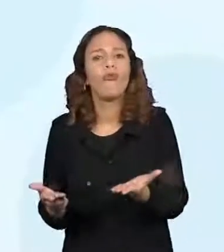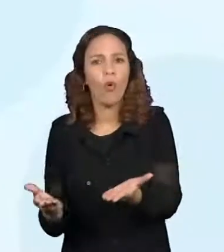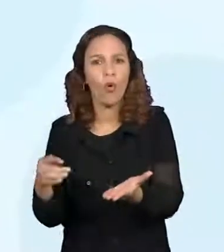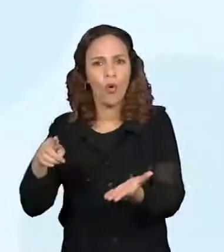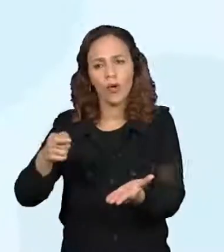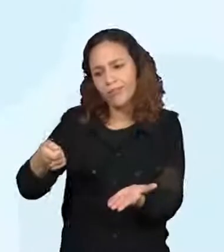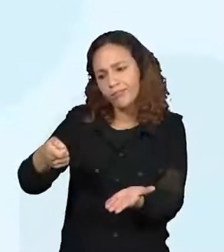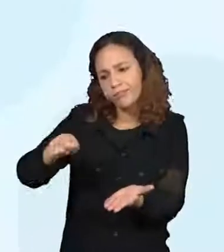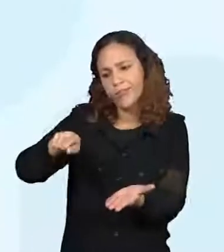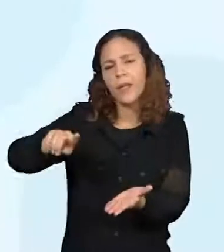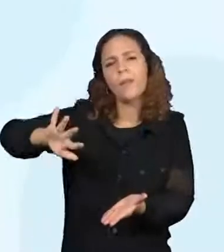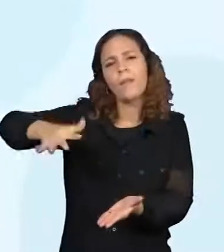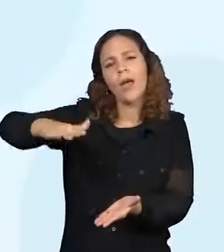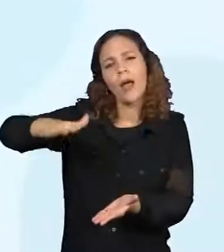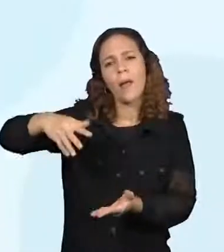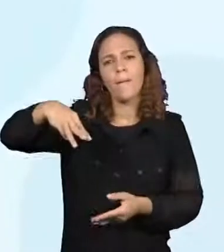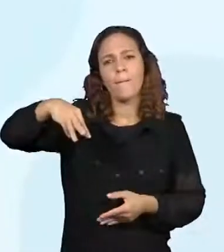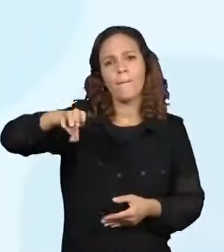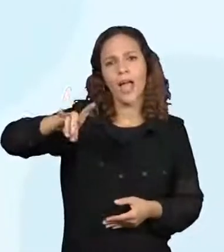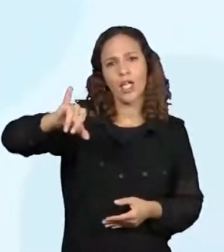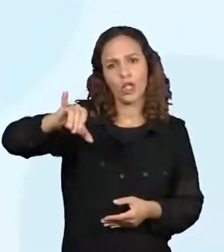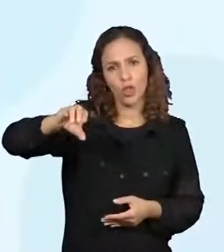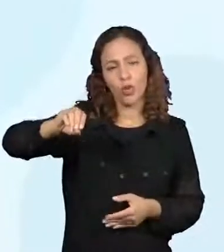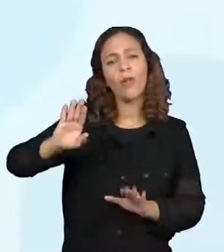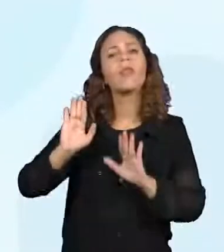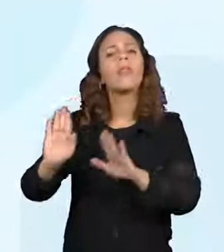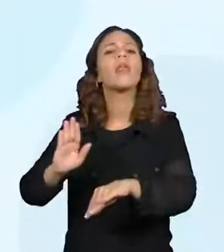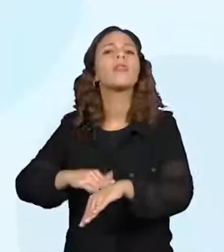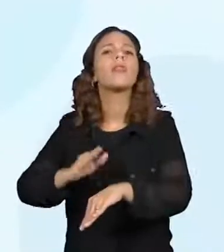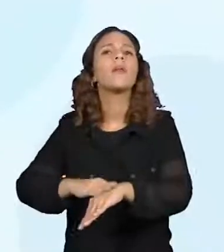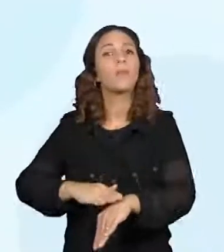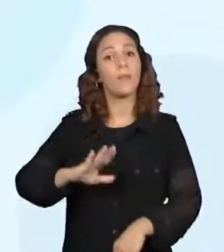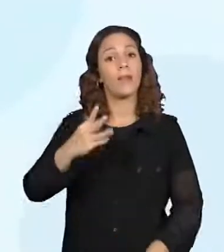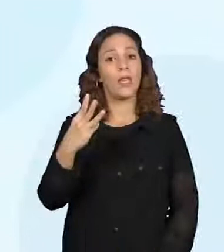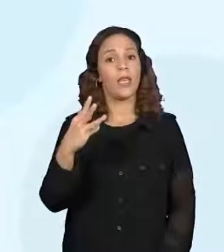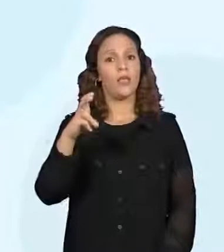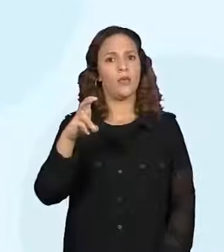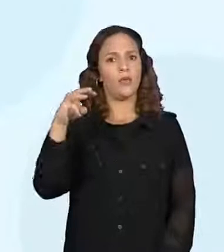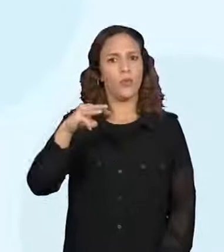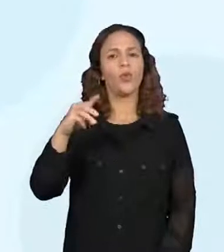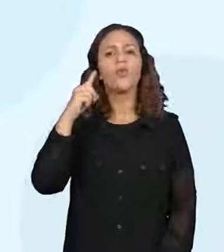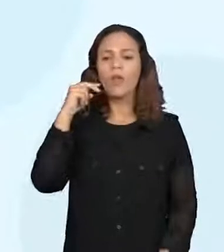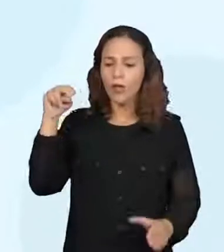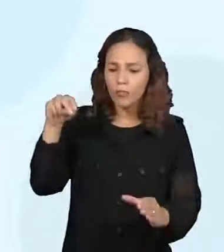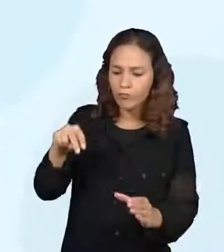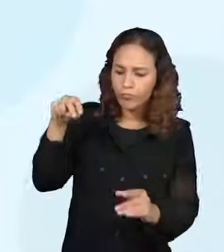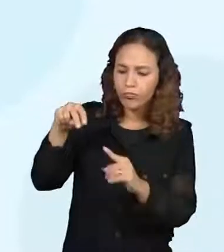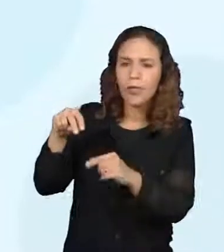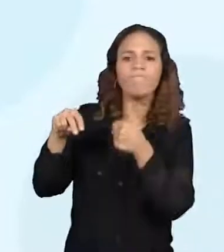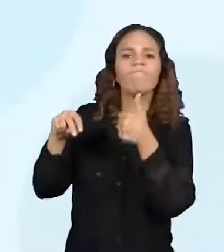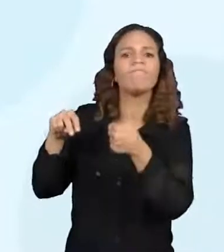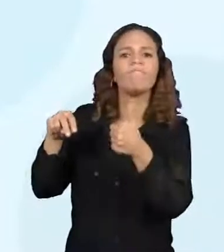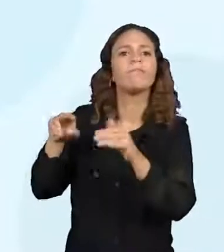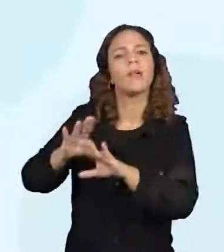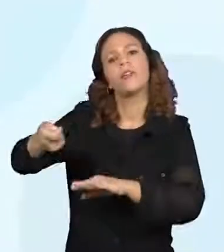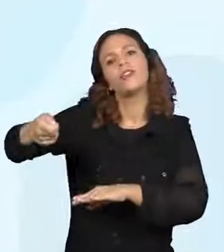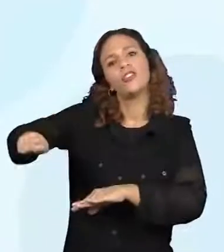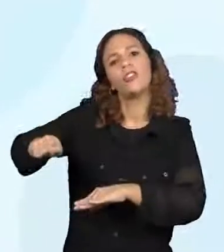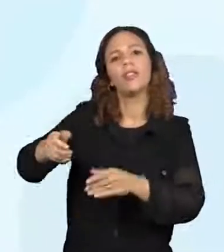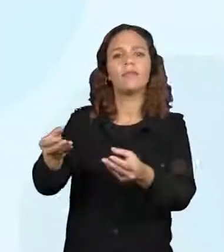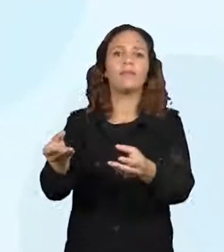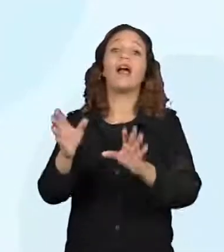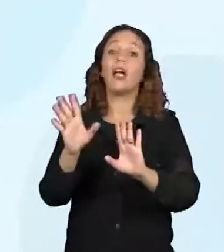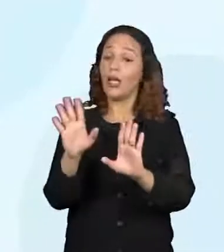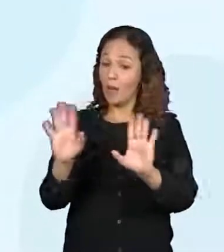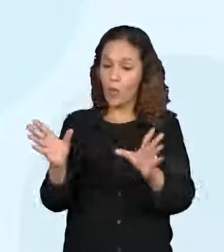35 minutos ou até assar e dourar. Retire e deixe amornar. Então, ó, esse tópico aqui é